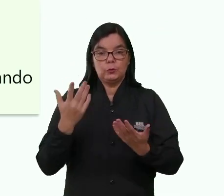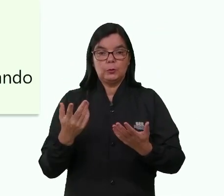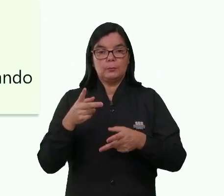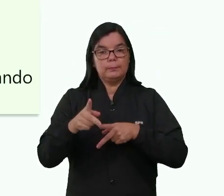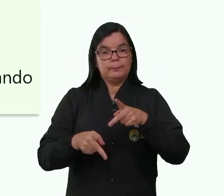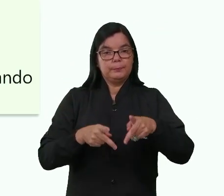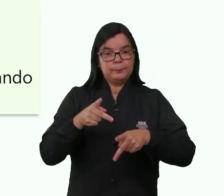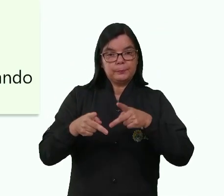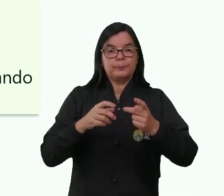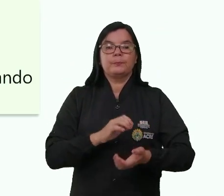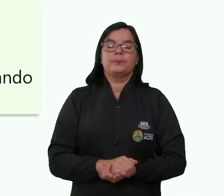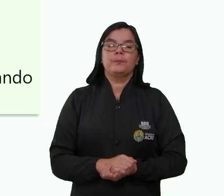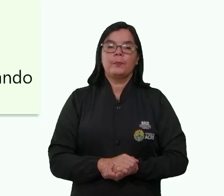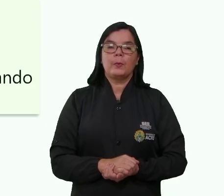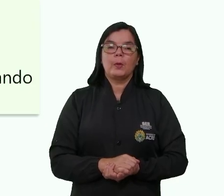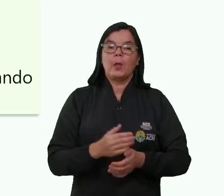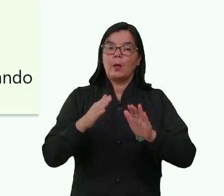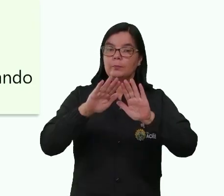da população,